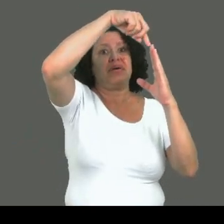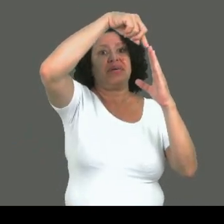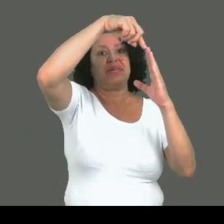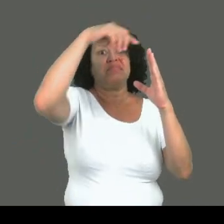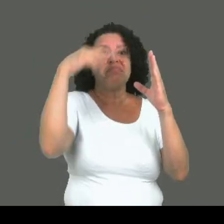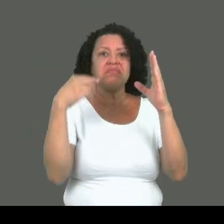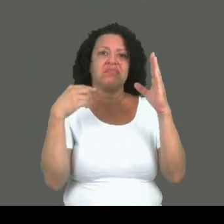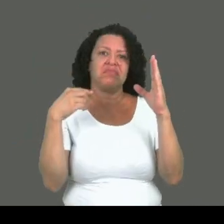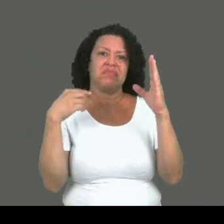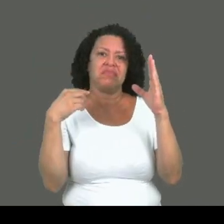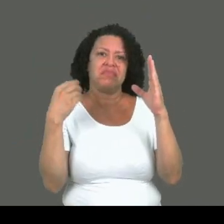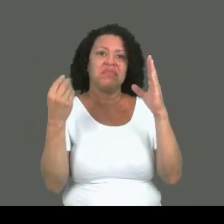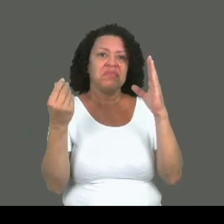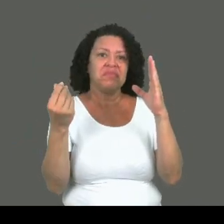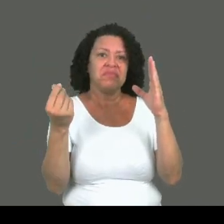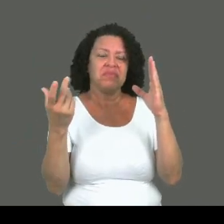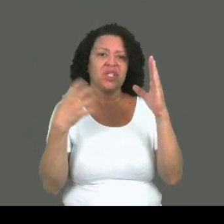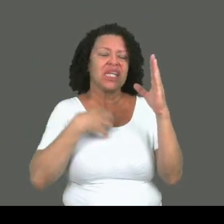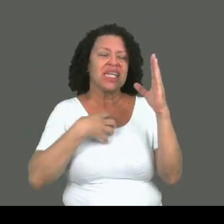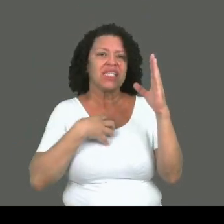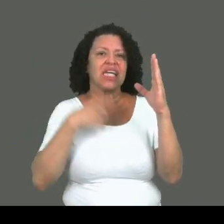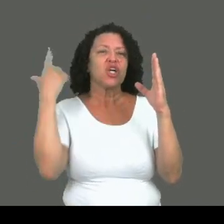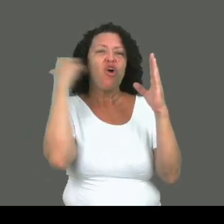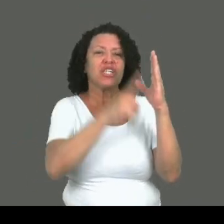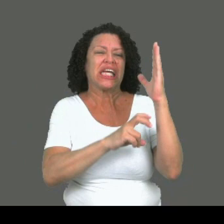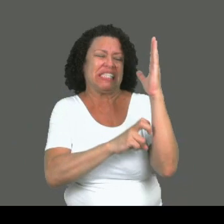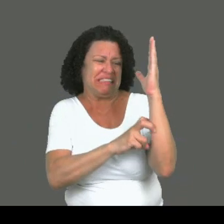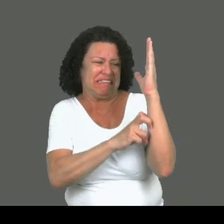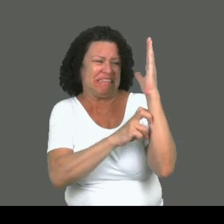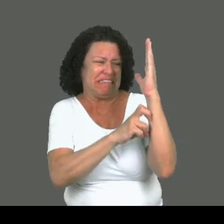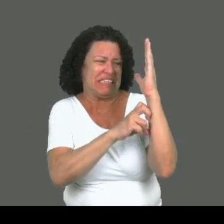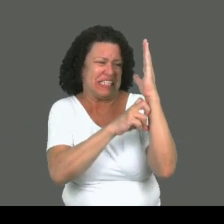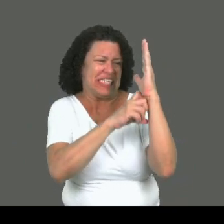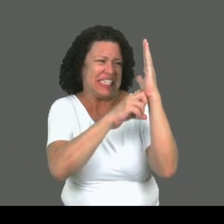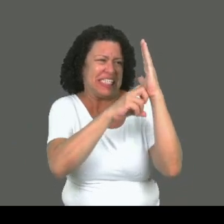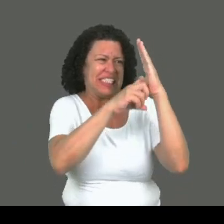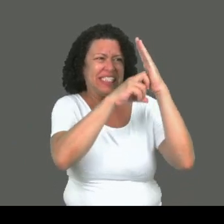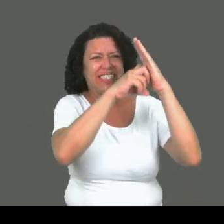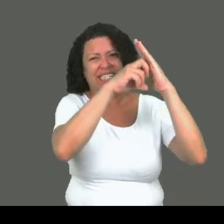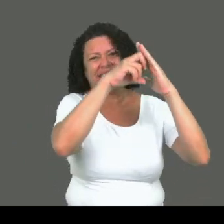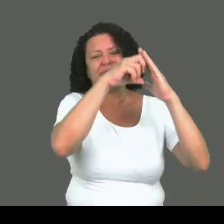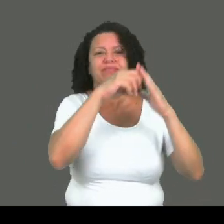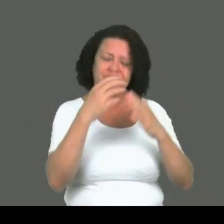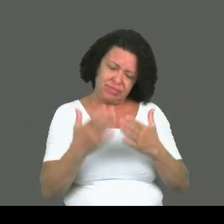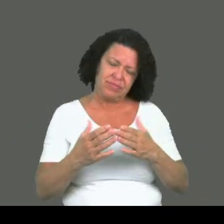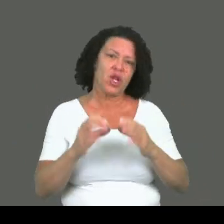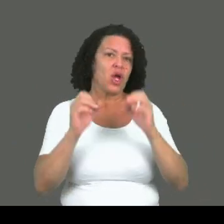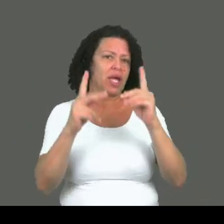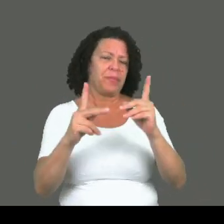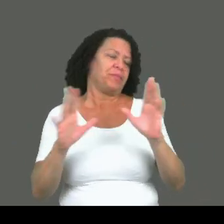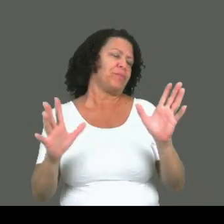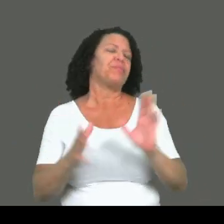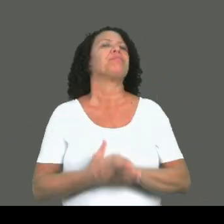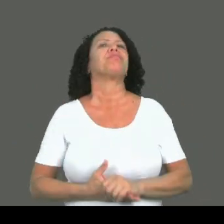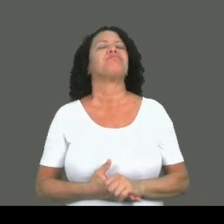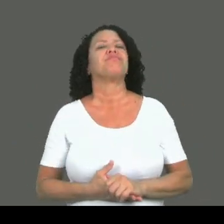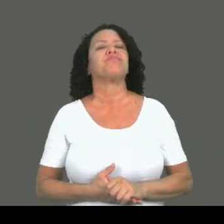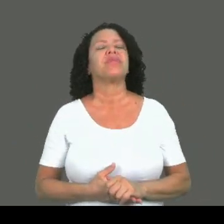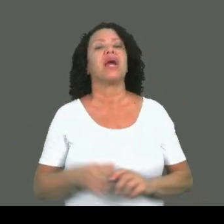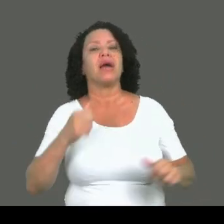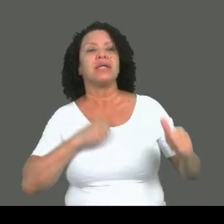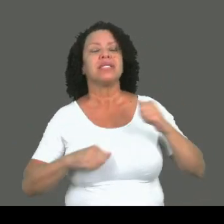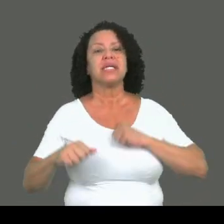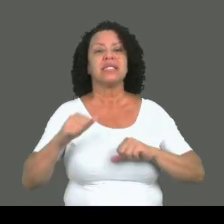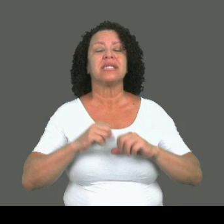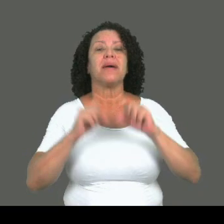ter essa satisfação e essa ansiedade que ele almeja. Ok, então a ansiedade pode